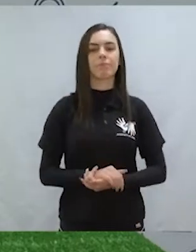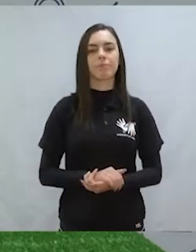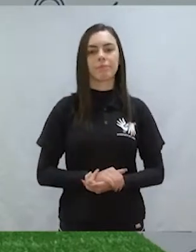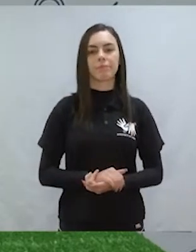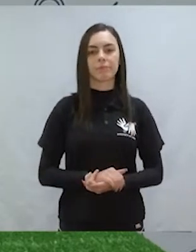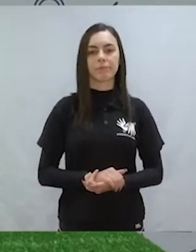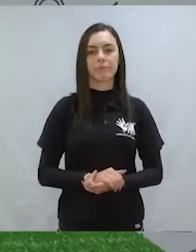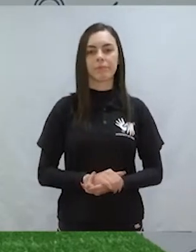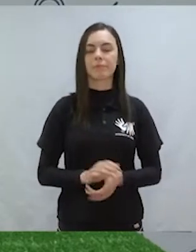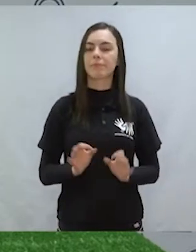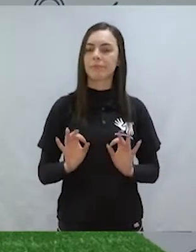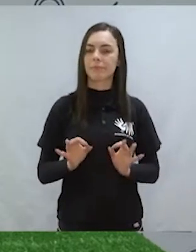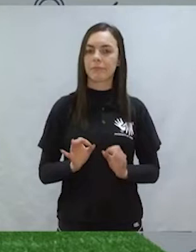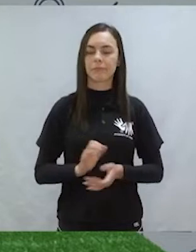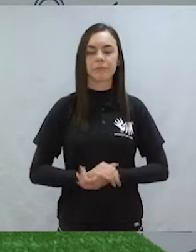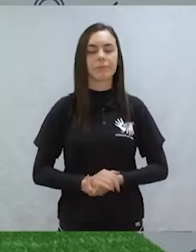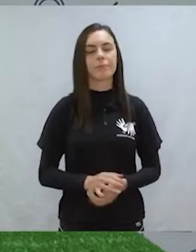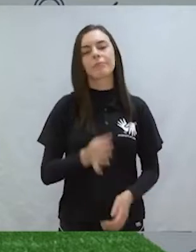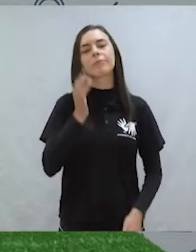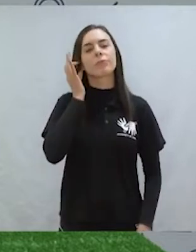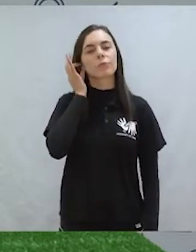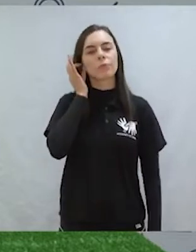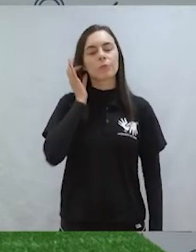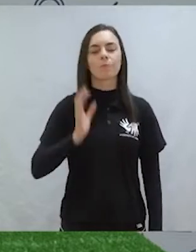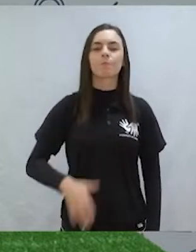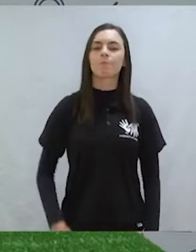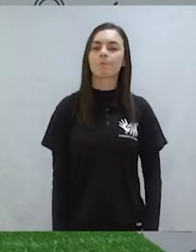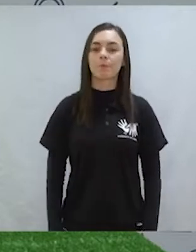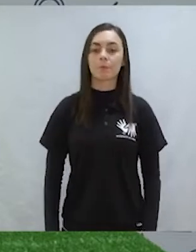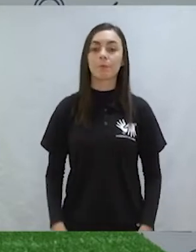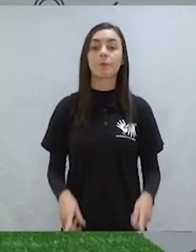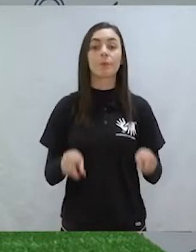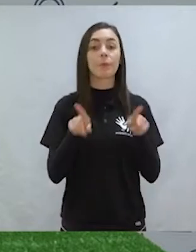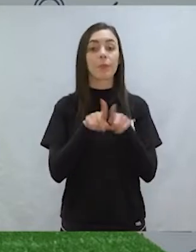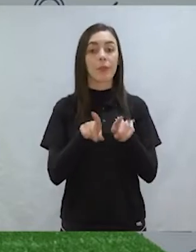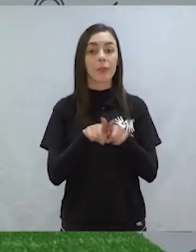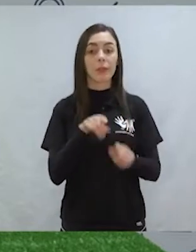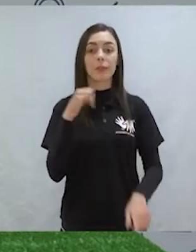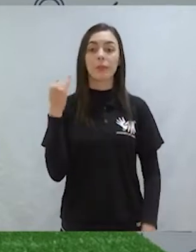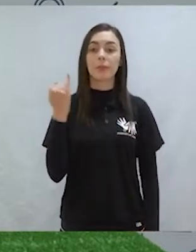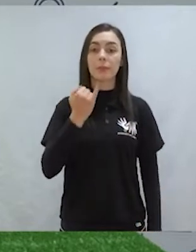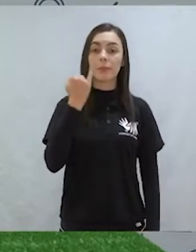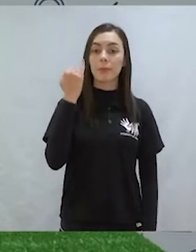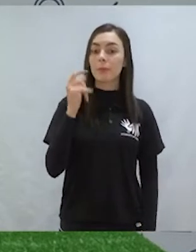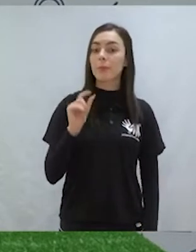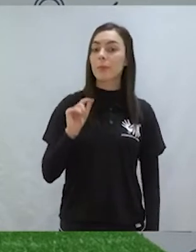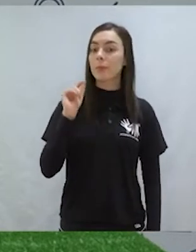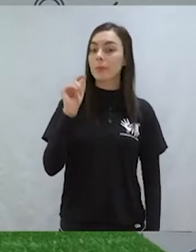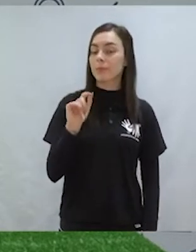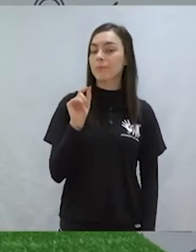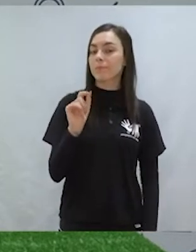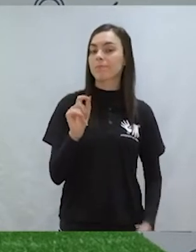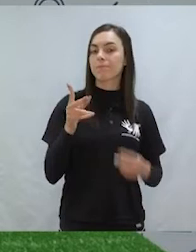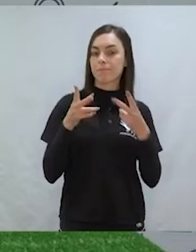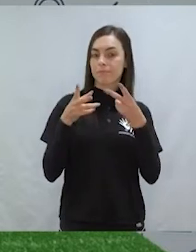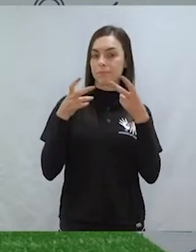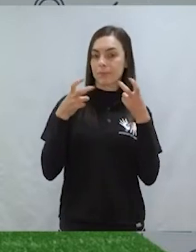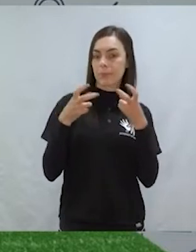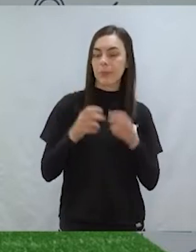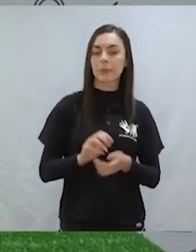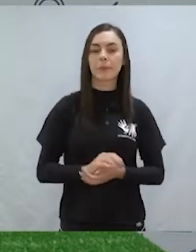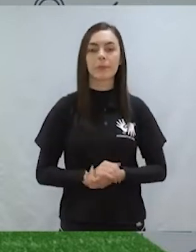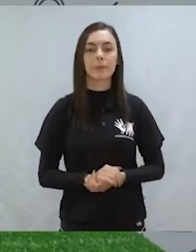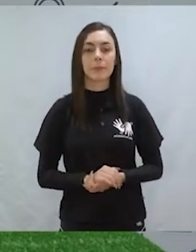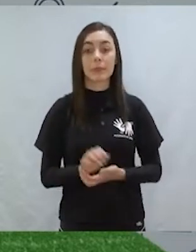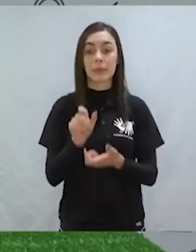qual termina. Muito bem, ótimo. Só que também é importante nós vermos o quê? Vamos